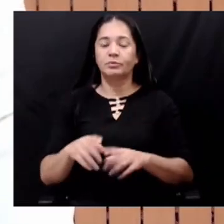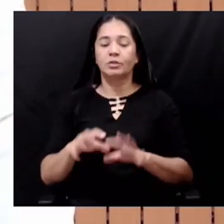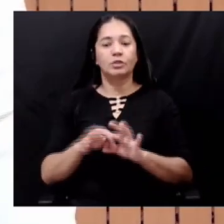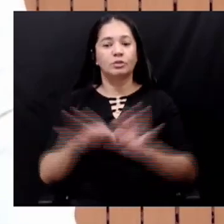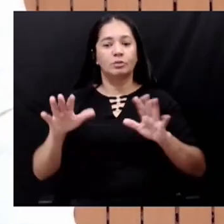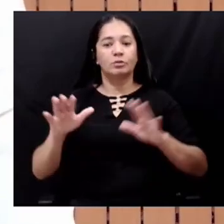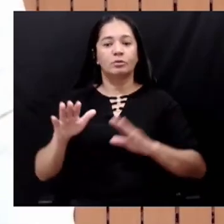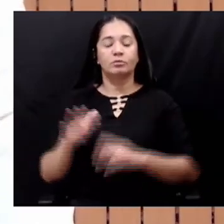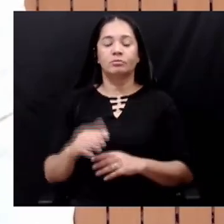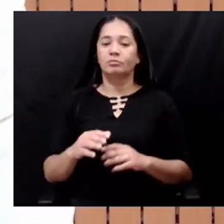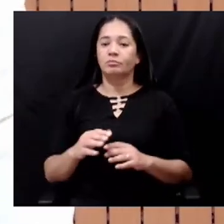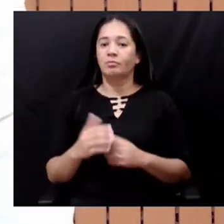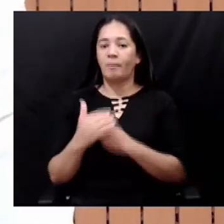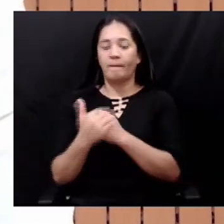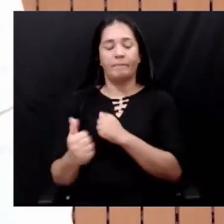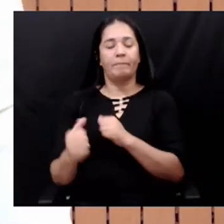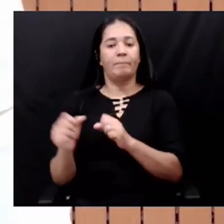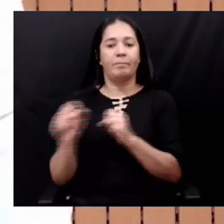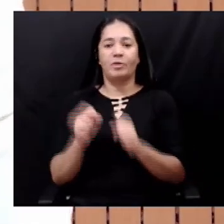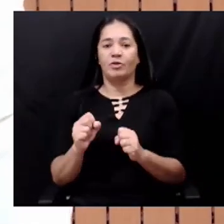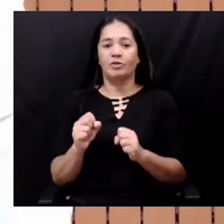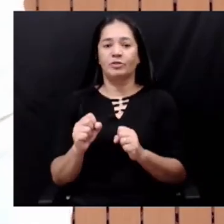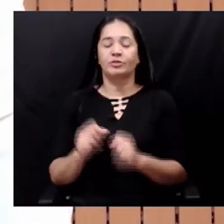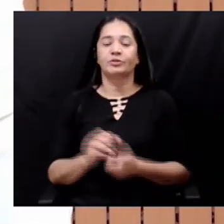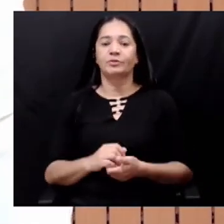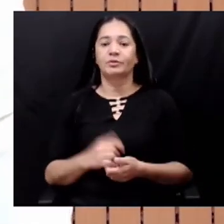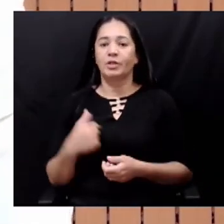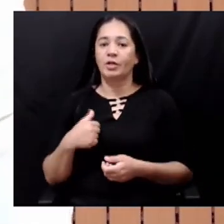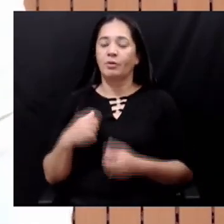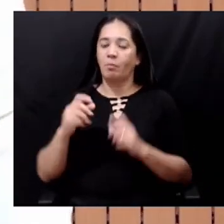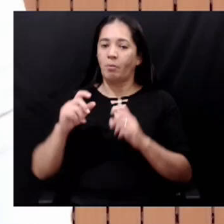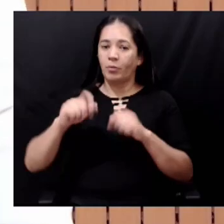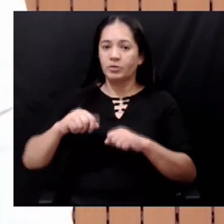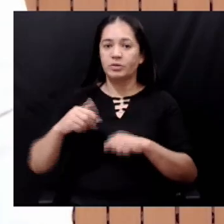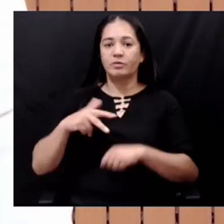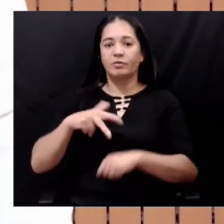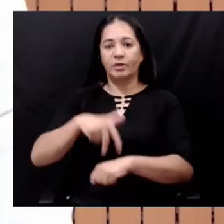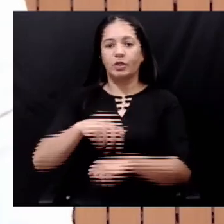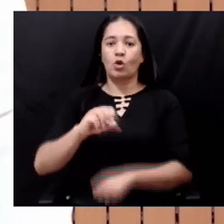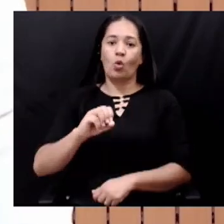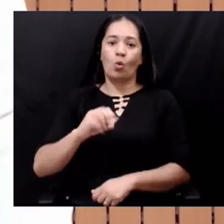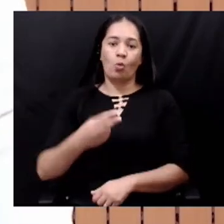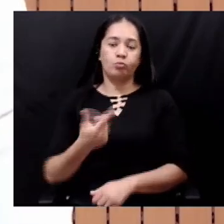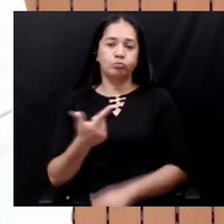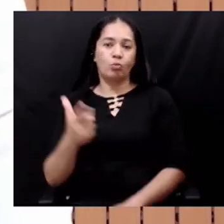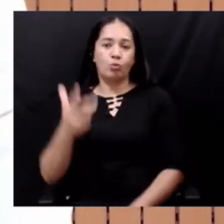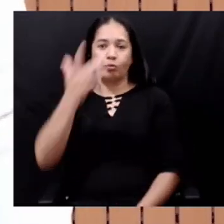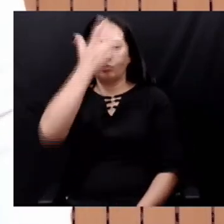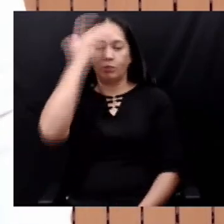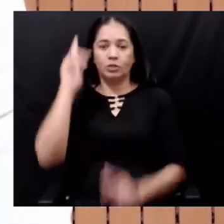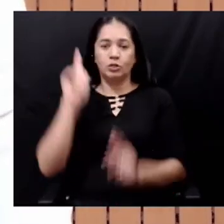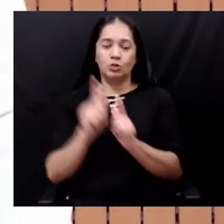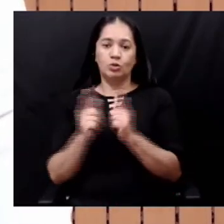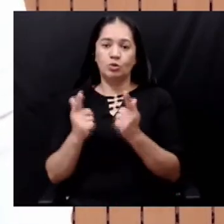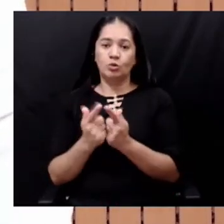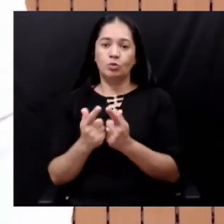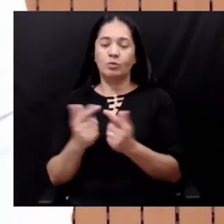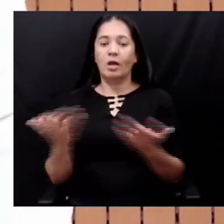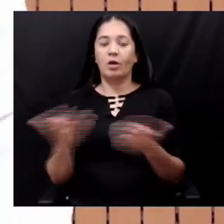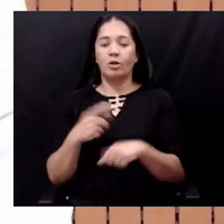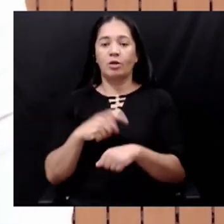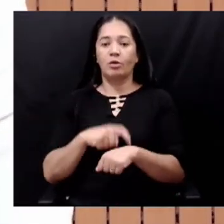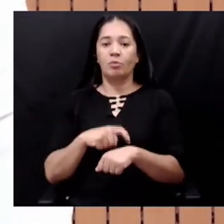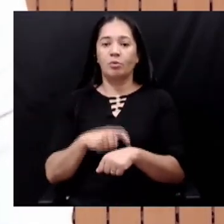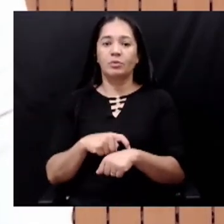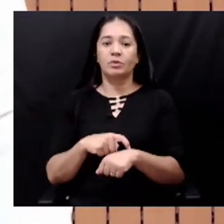disposição, sempre que possível eu virei, ou outra pessoa da nossa equipe, né? Sabendo que esse é um momento de